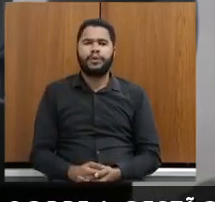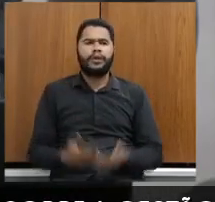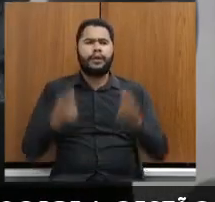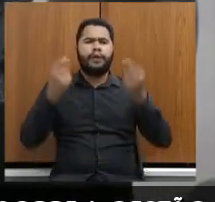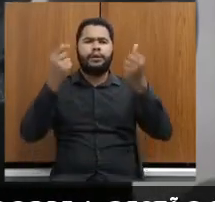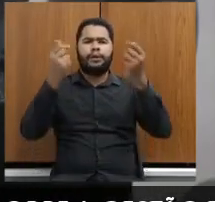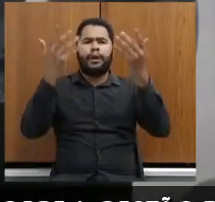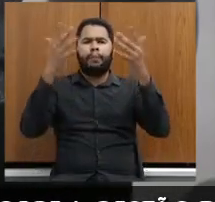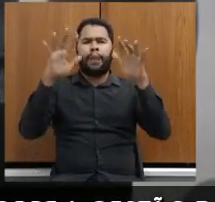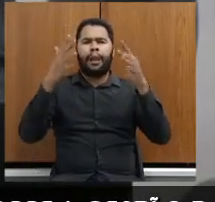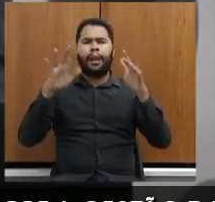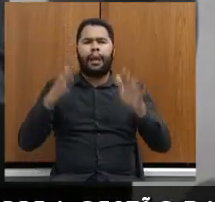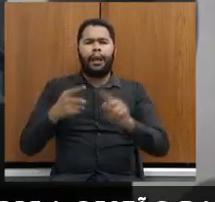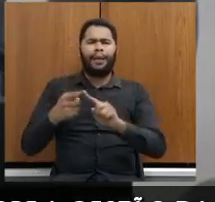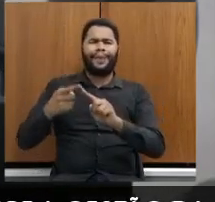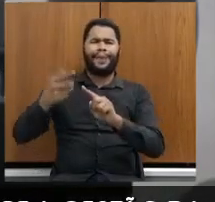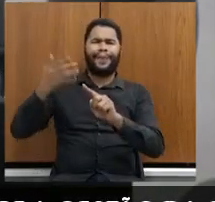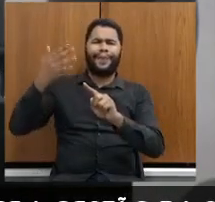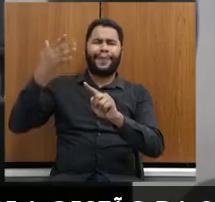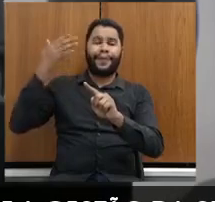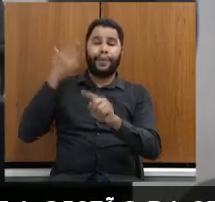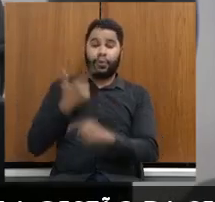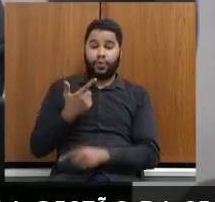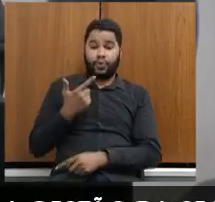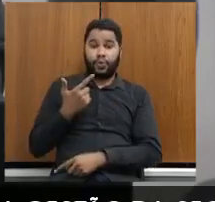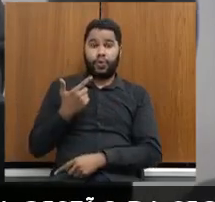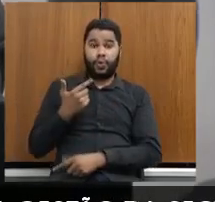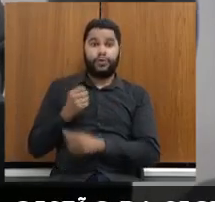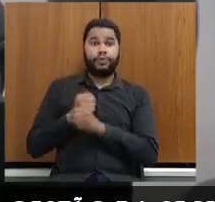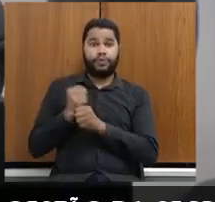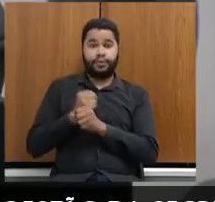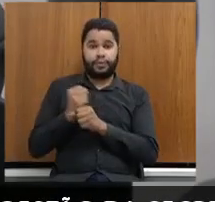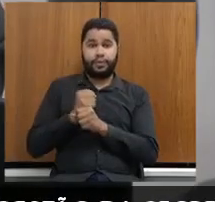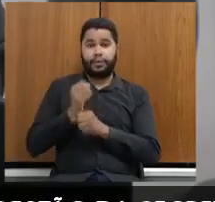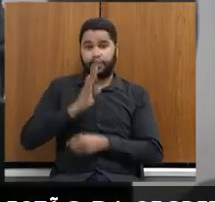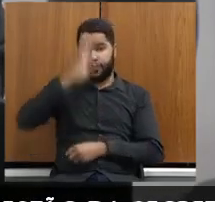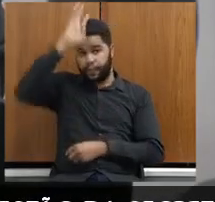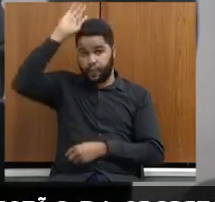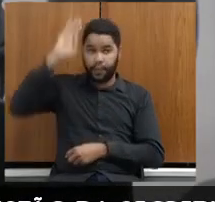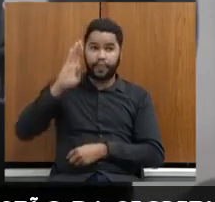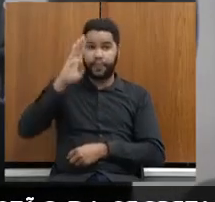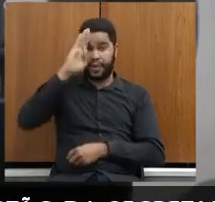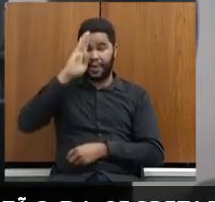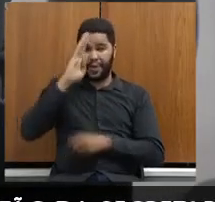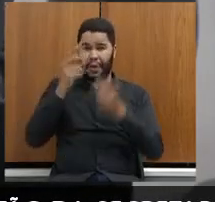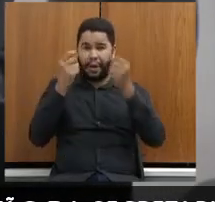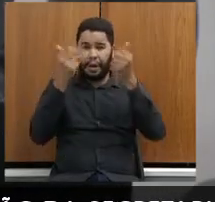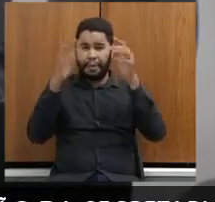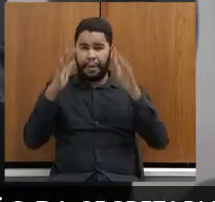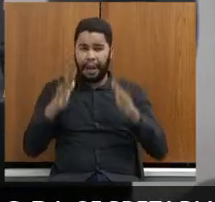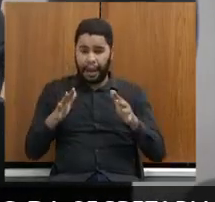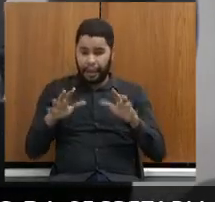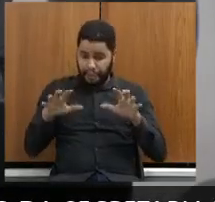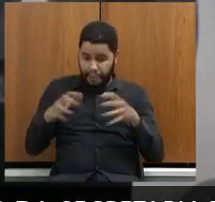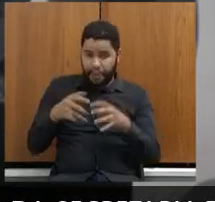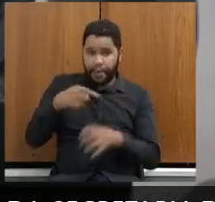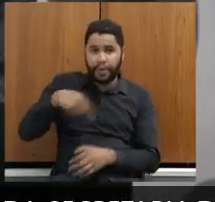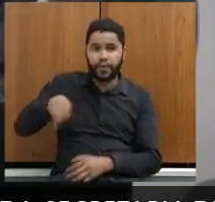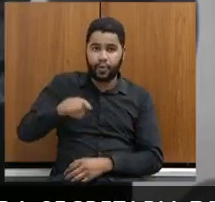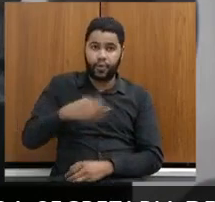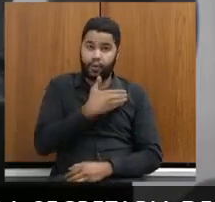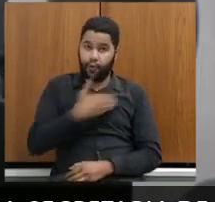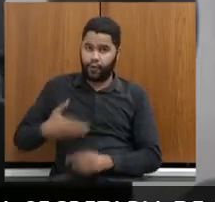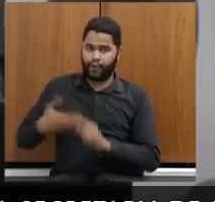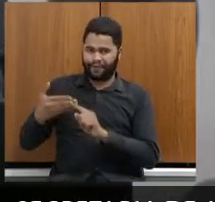chegou faz tempo Deputado tenho 12 anos de Bombeiro Militar quando a crise do efetivo atingiu a Nossa tropa e